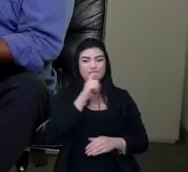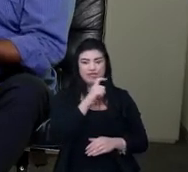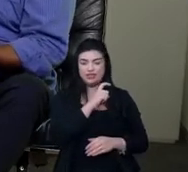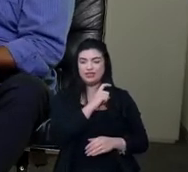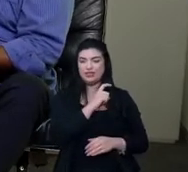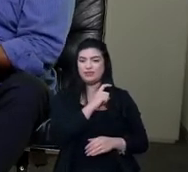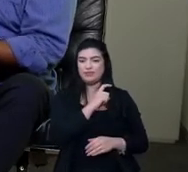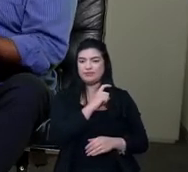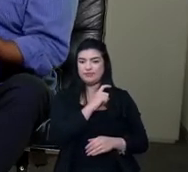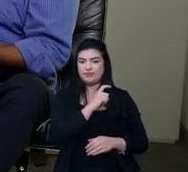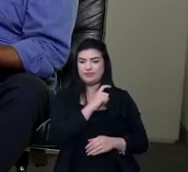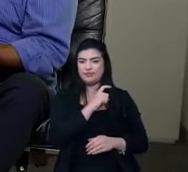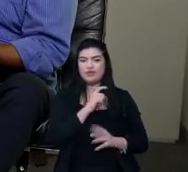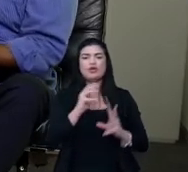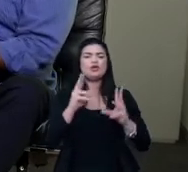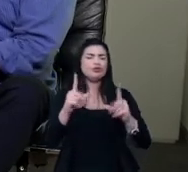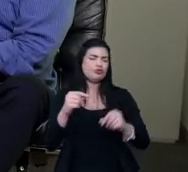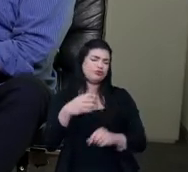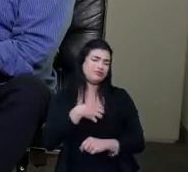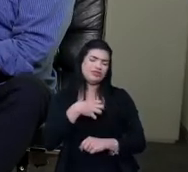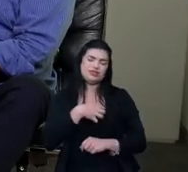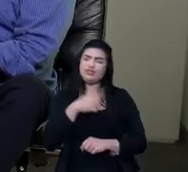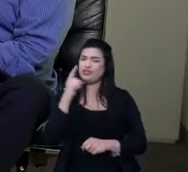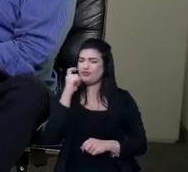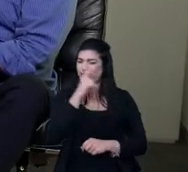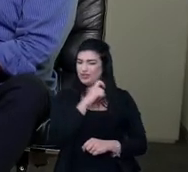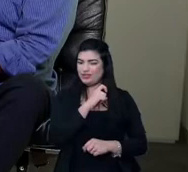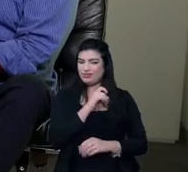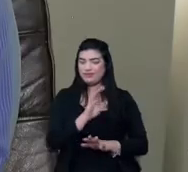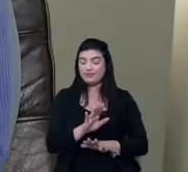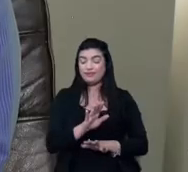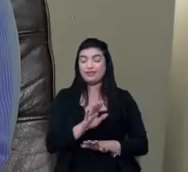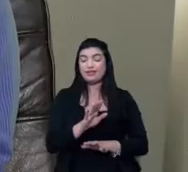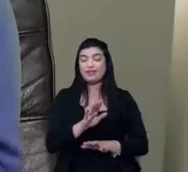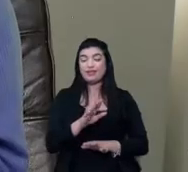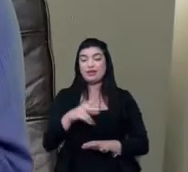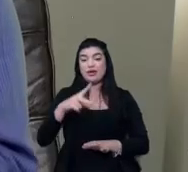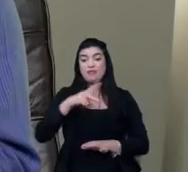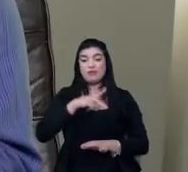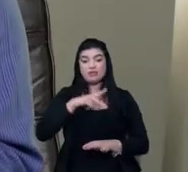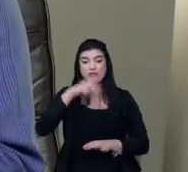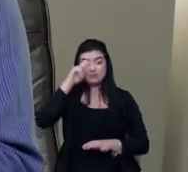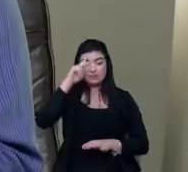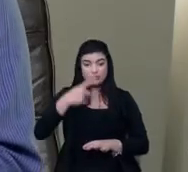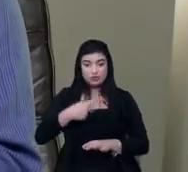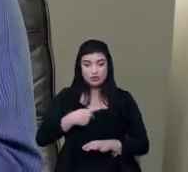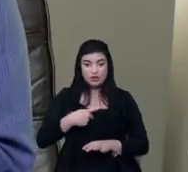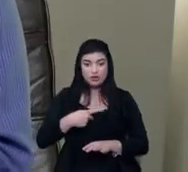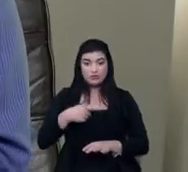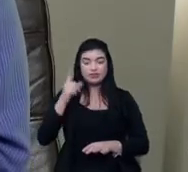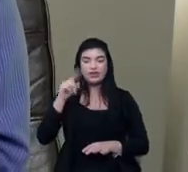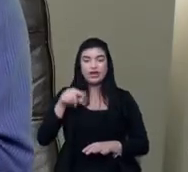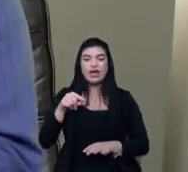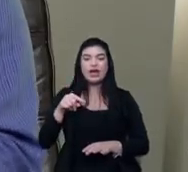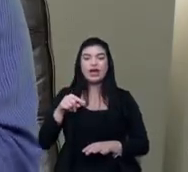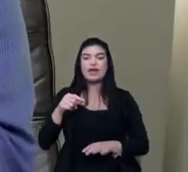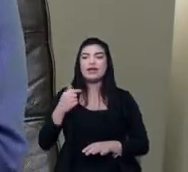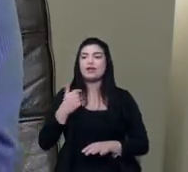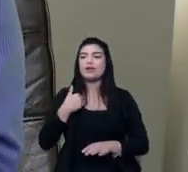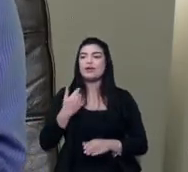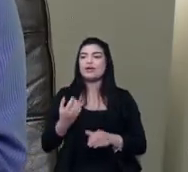Para todos, né? É redundante falar que foi difícil, mas assim, em particular para mim, foi um momento de reconstrução também,